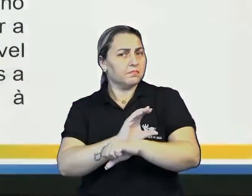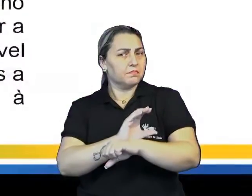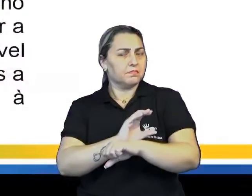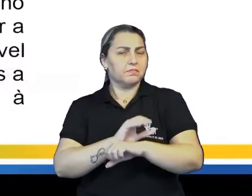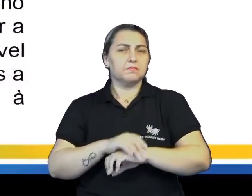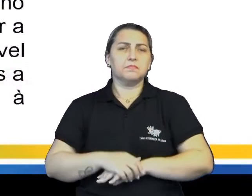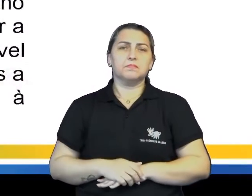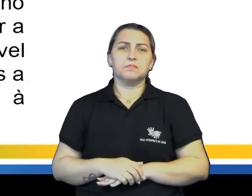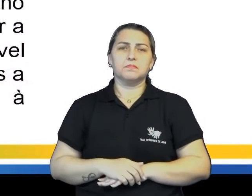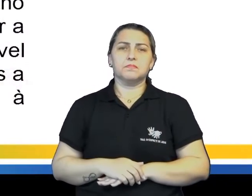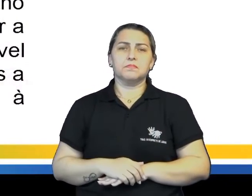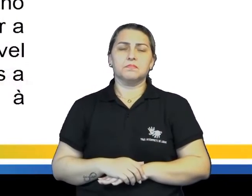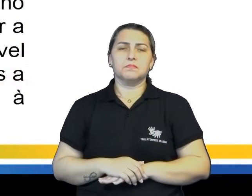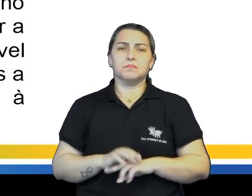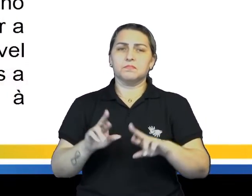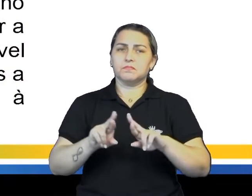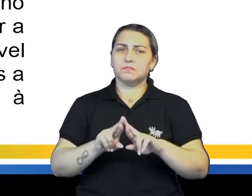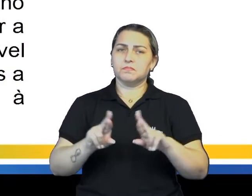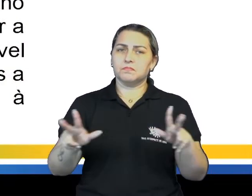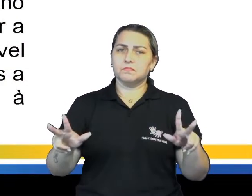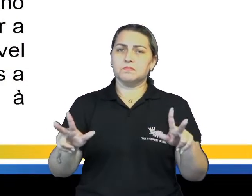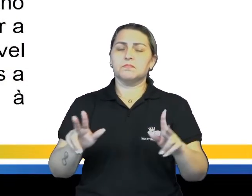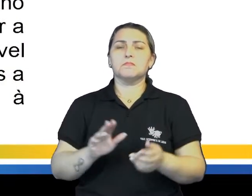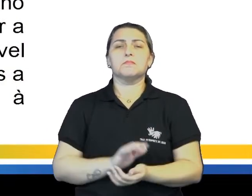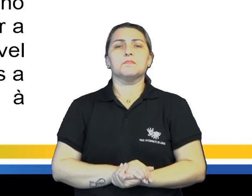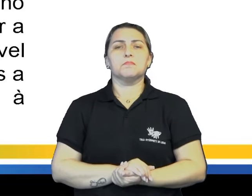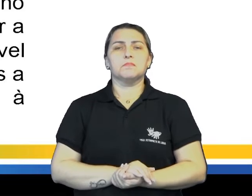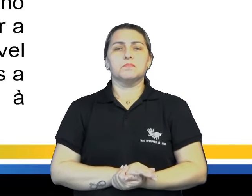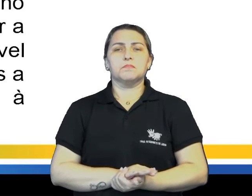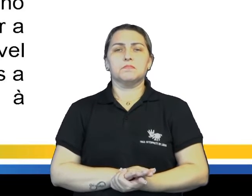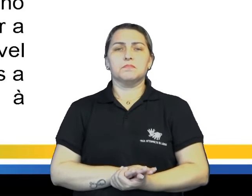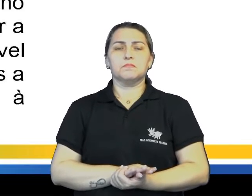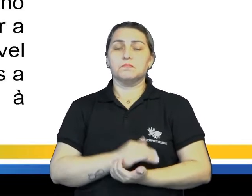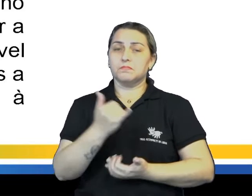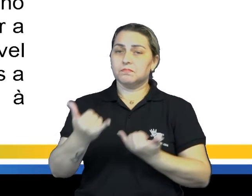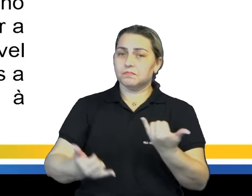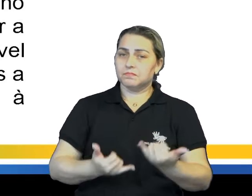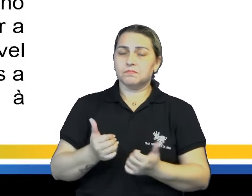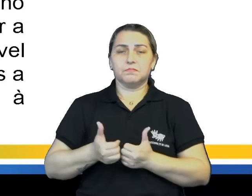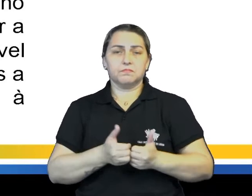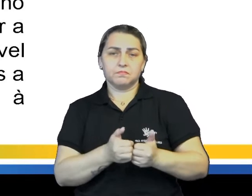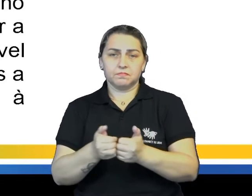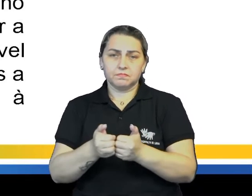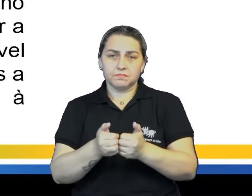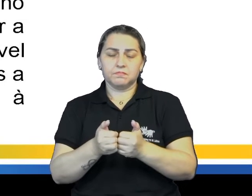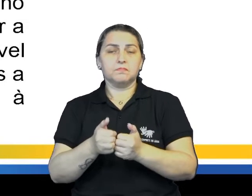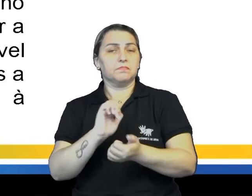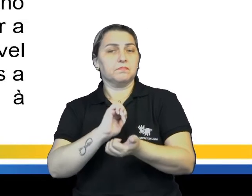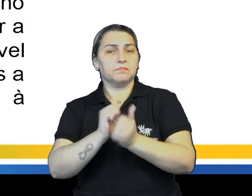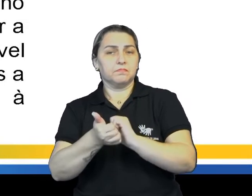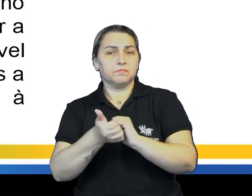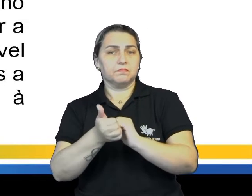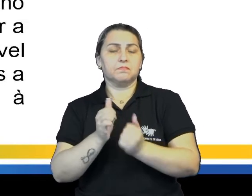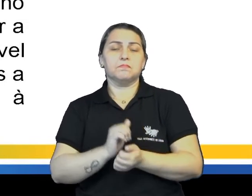próxima aqui, que é para a gente começar a diferenciar e fazer esse entendimento entre brincadeira, jogo e esporte,